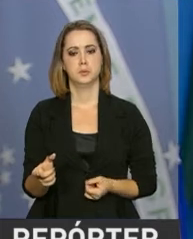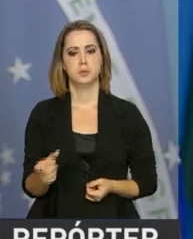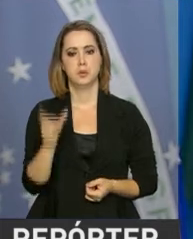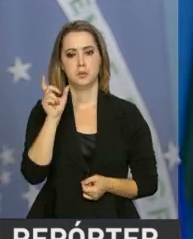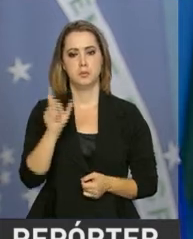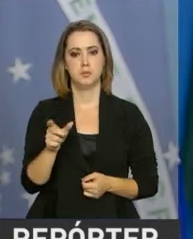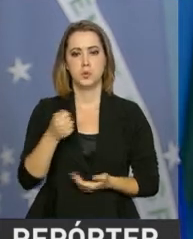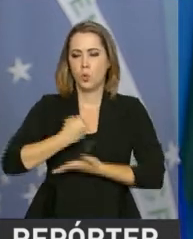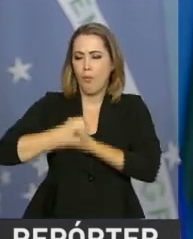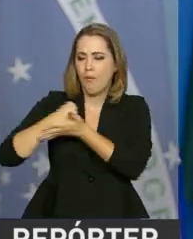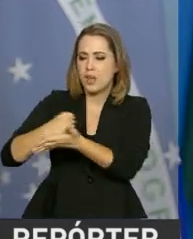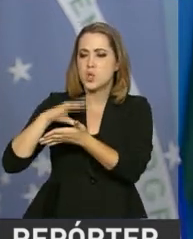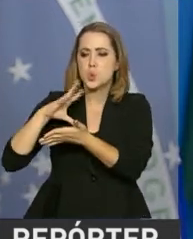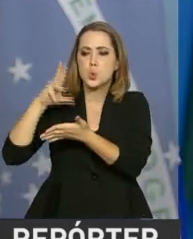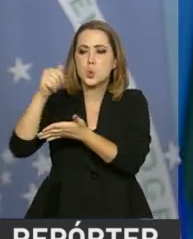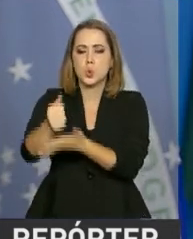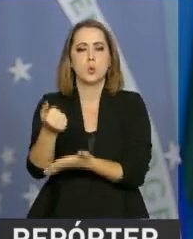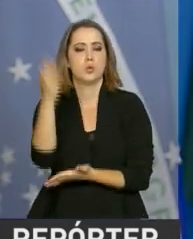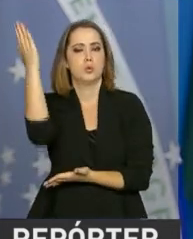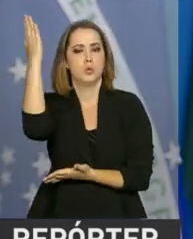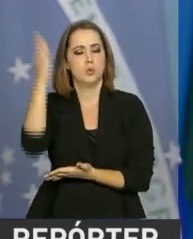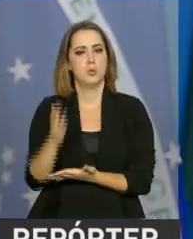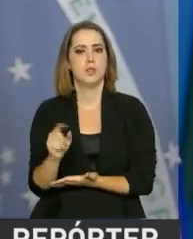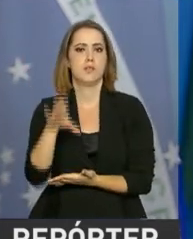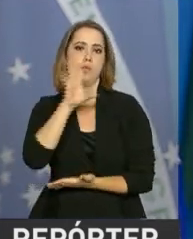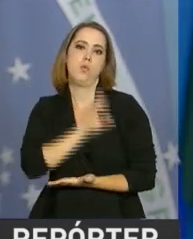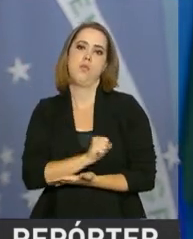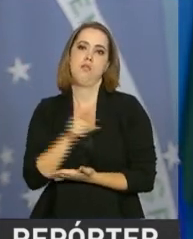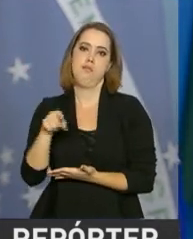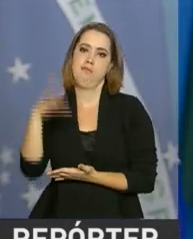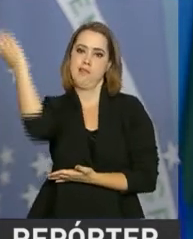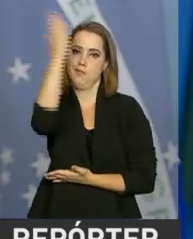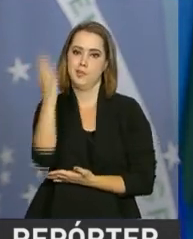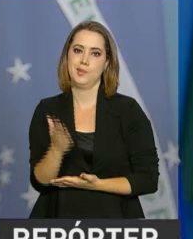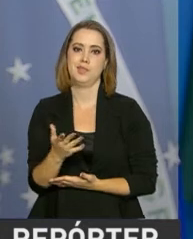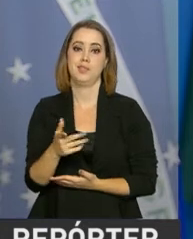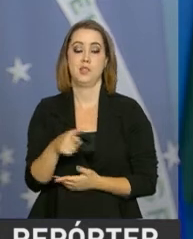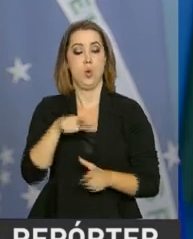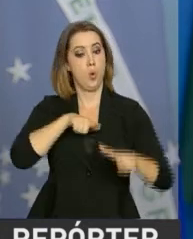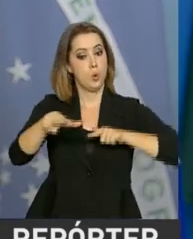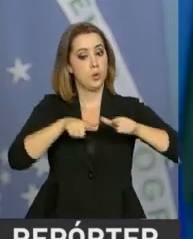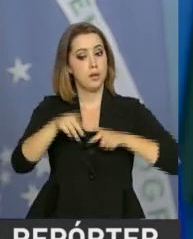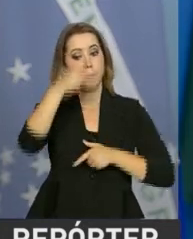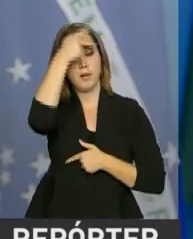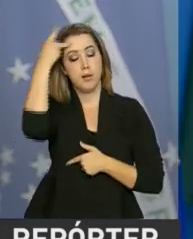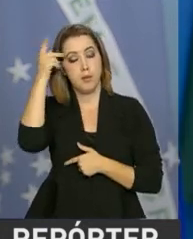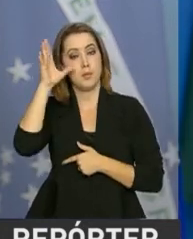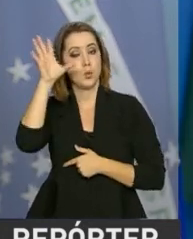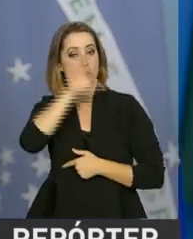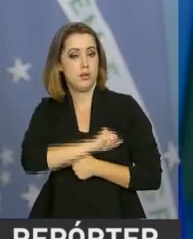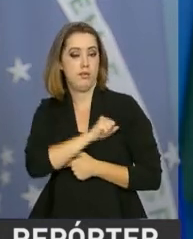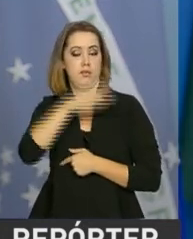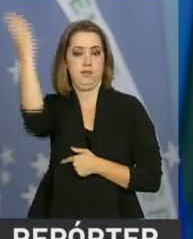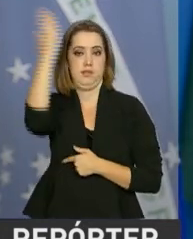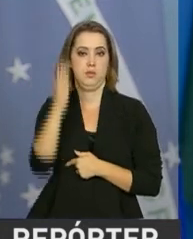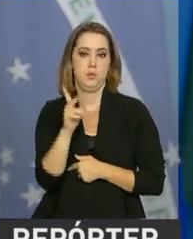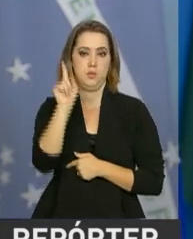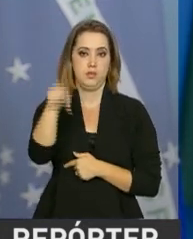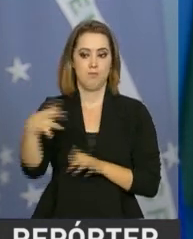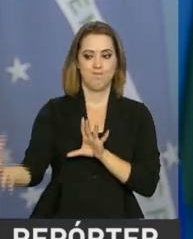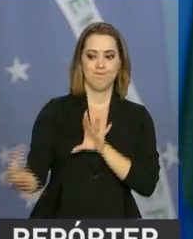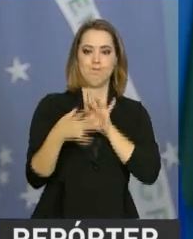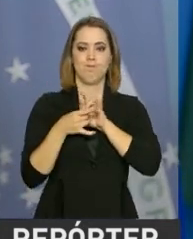deve tudo ao Brasil e de quem ama o Brasil. A missão de quem ama o Brasil é exata e precisamente